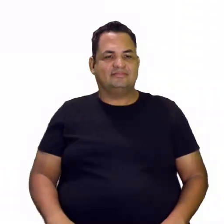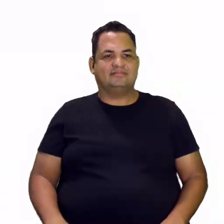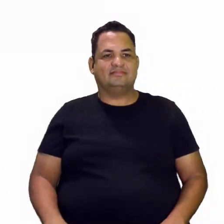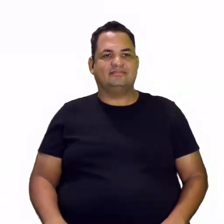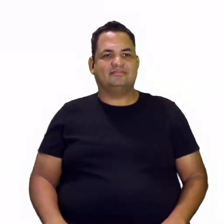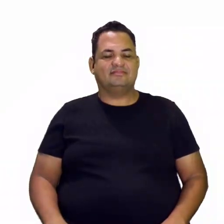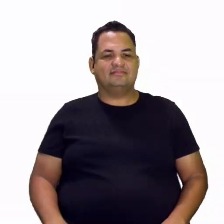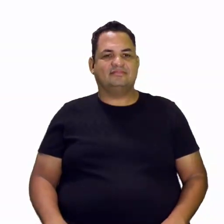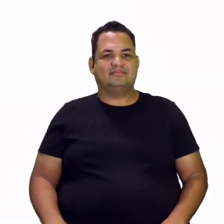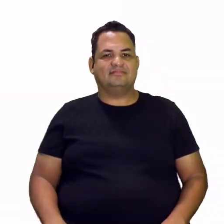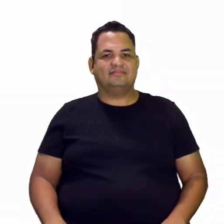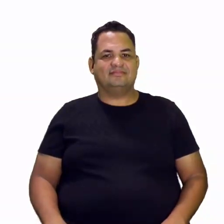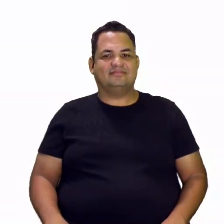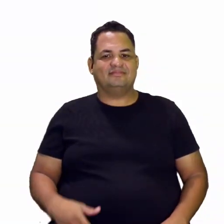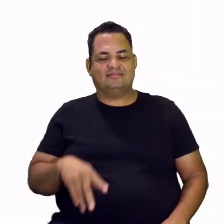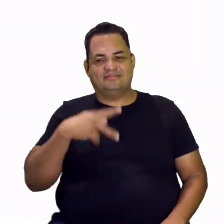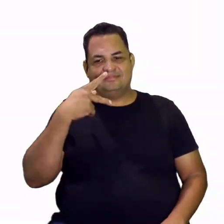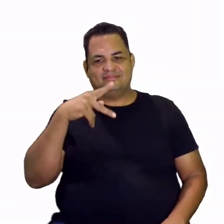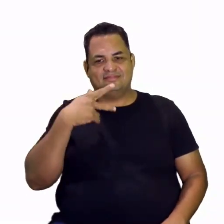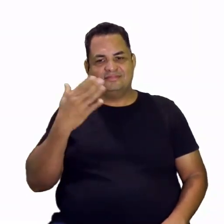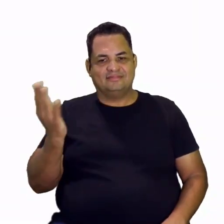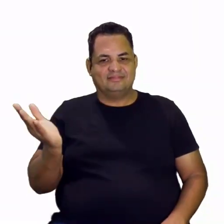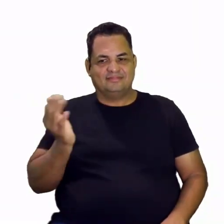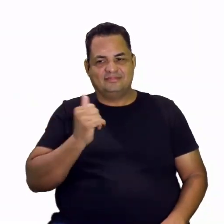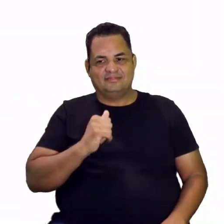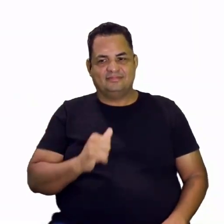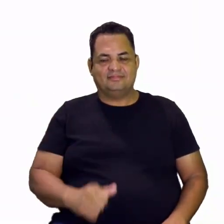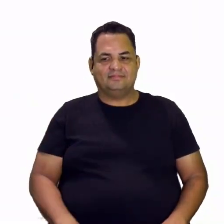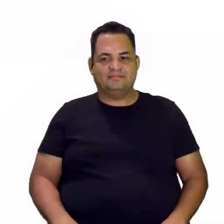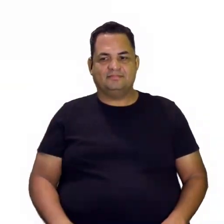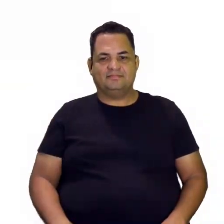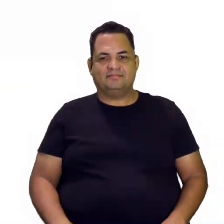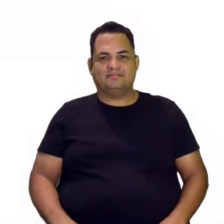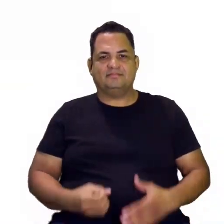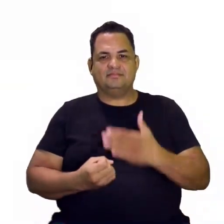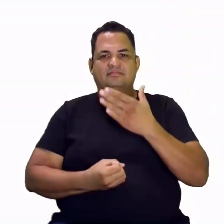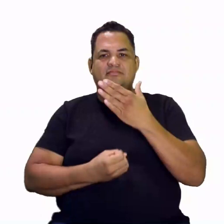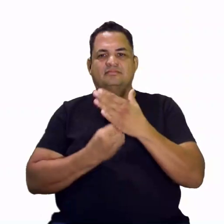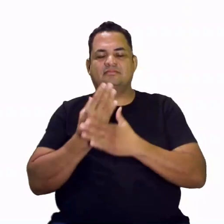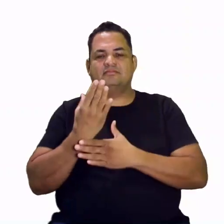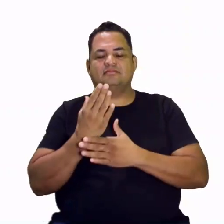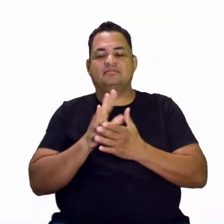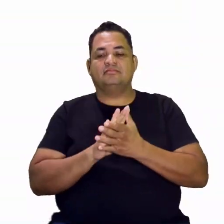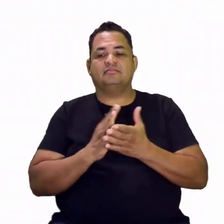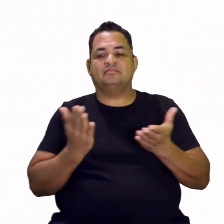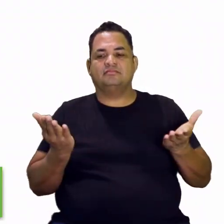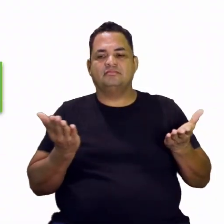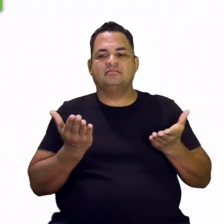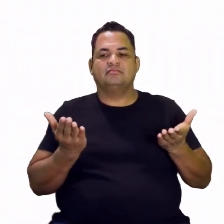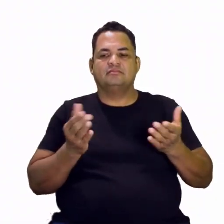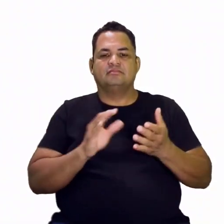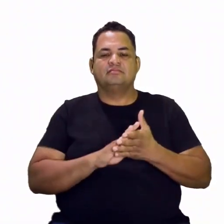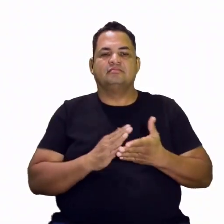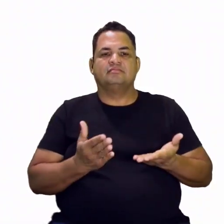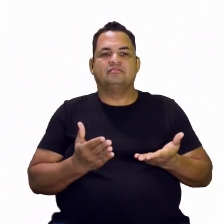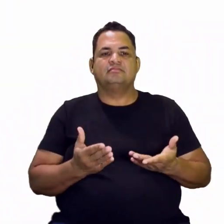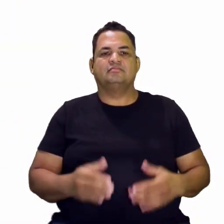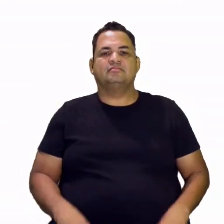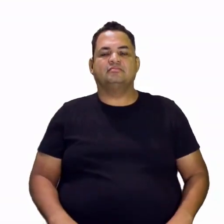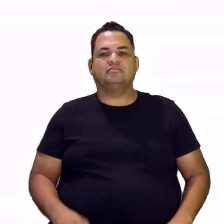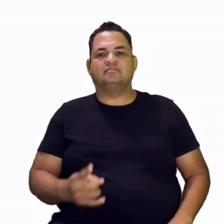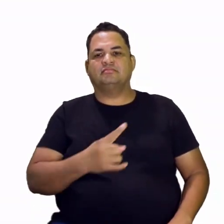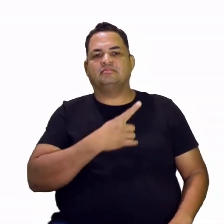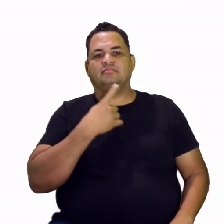mesmo. E eu sou do tipo que eu falo mesmo. Vamos embora. Das origens até o dia de hoje. Vamos lá, então.